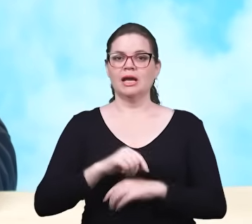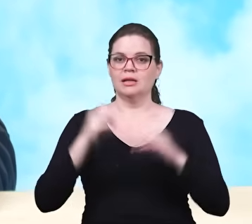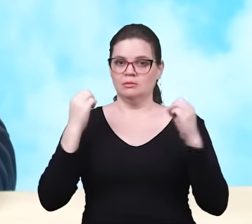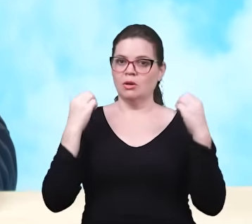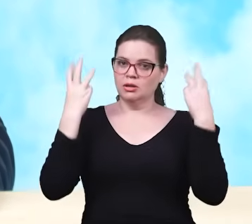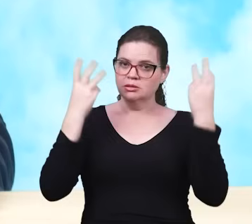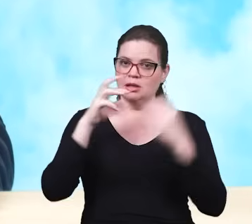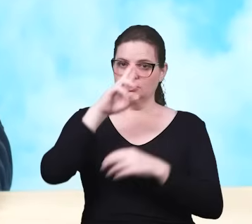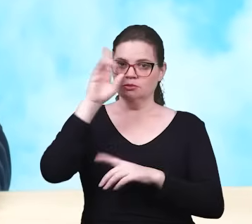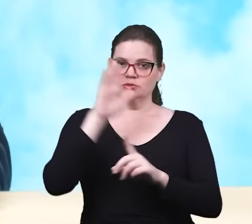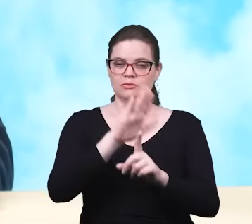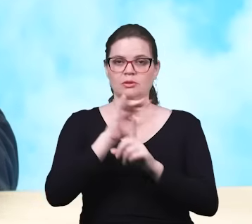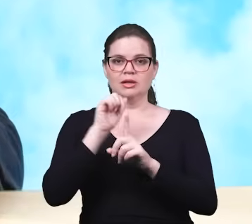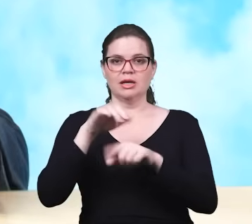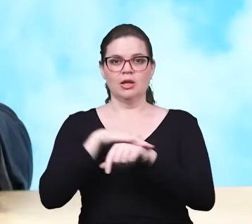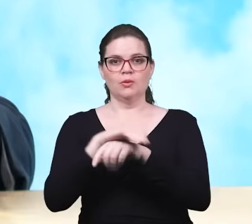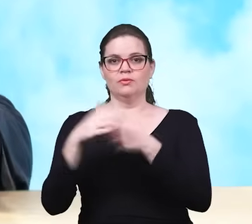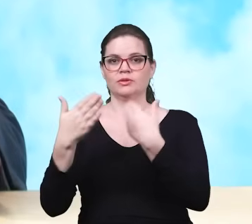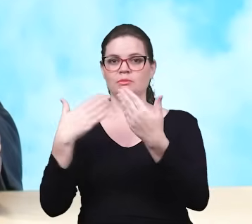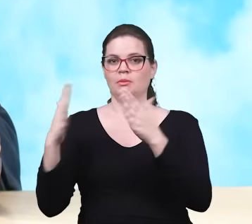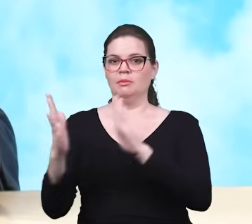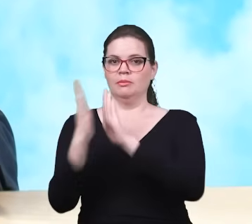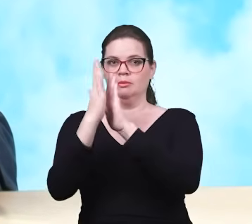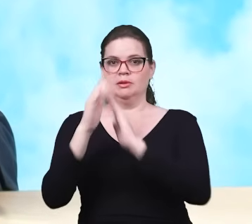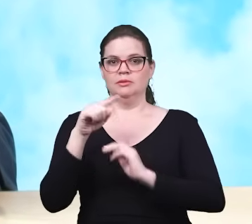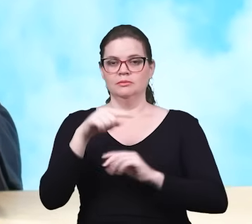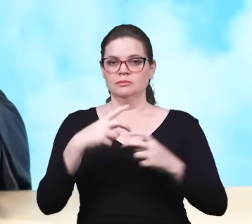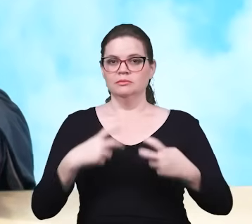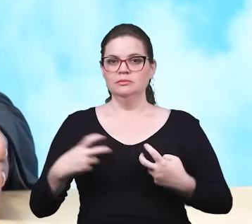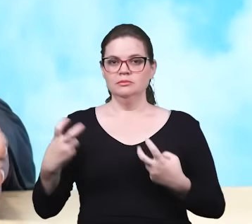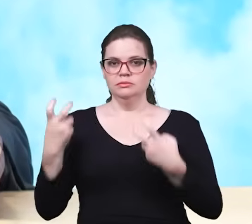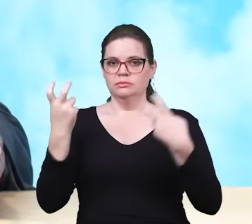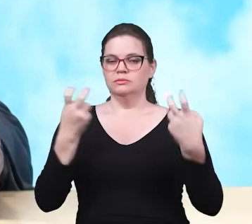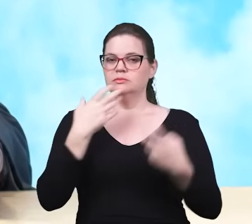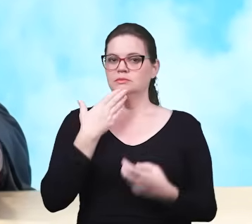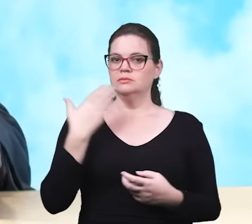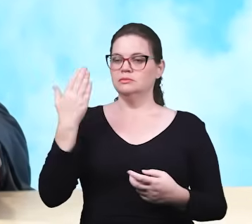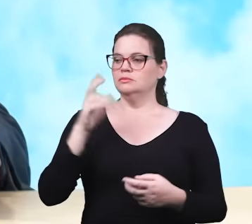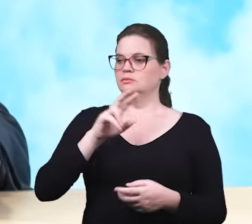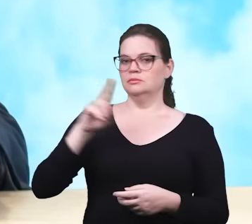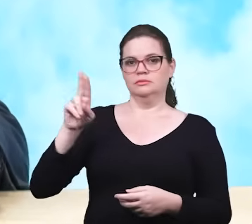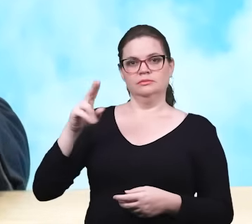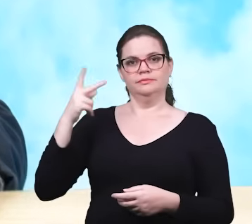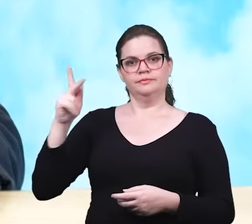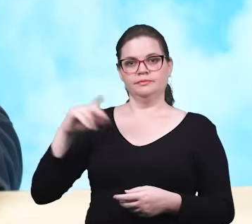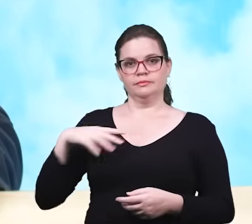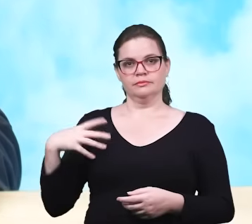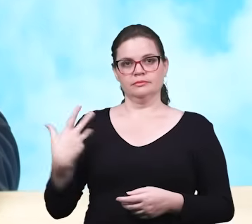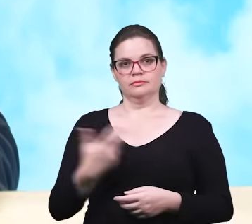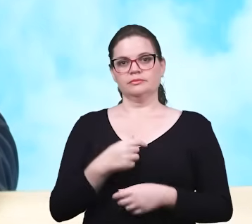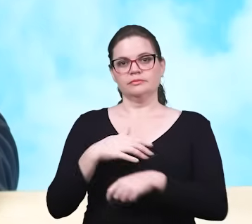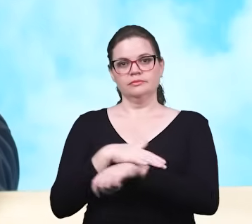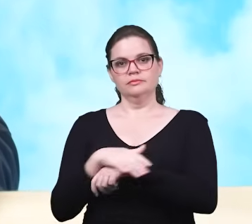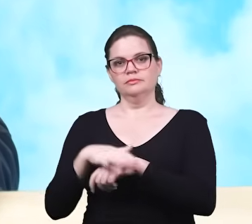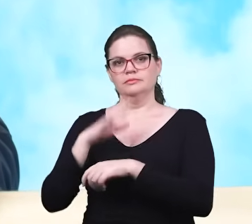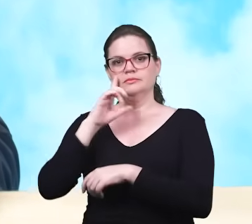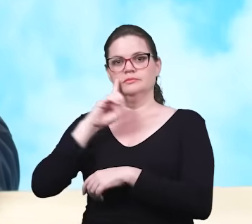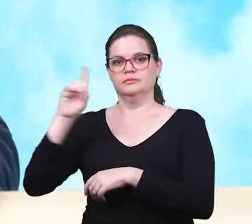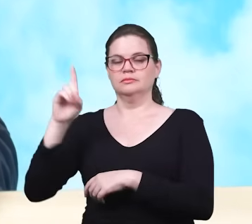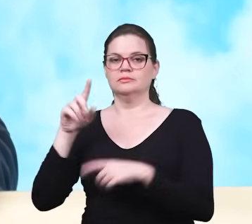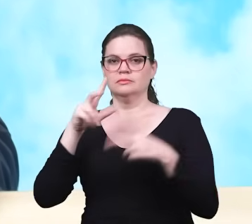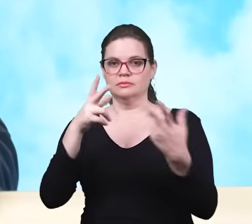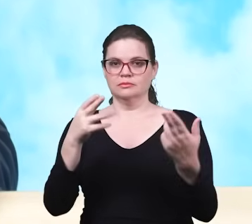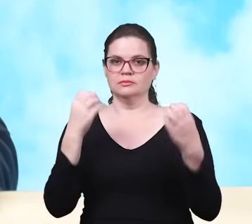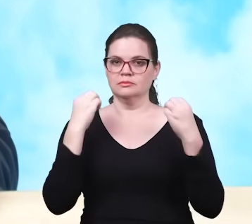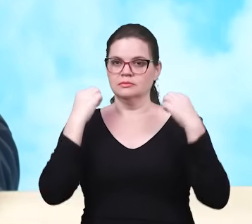de Moisés e o Senhor fala com ele cara a cara. E quem faz um clamor em nome da salvação, você está falando com Deus como Moisés falou.